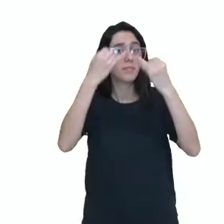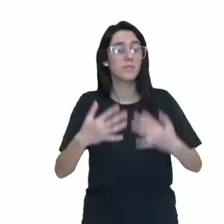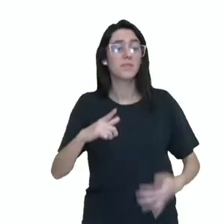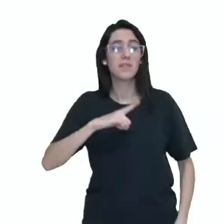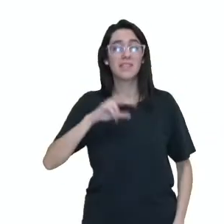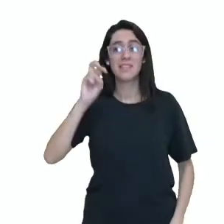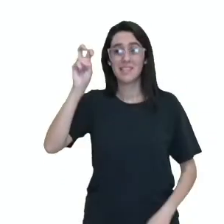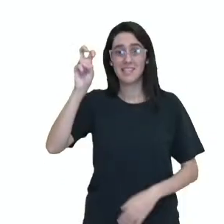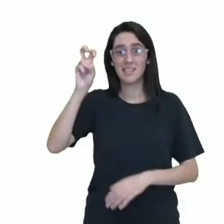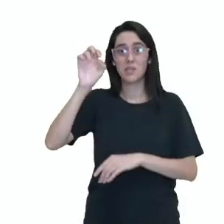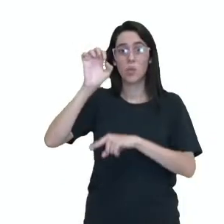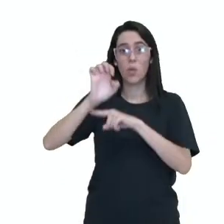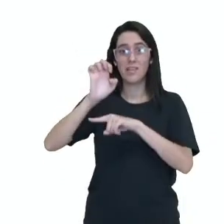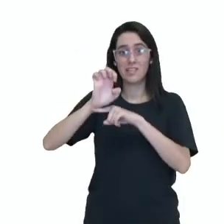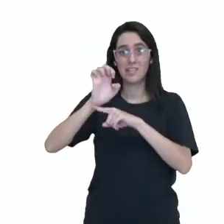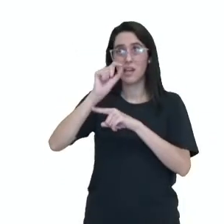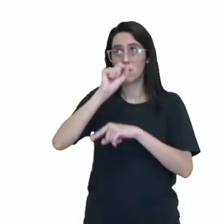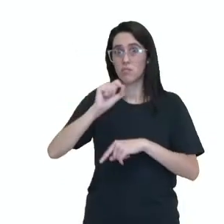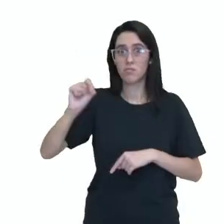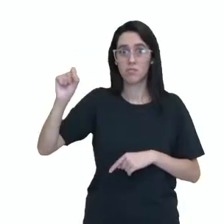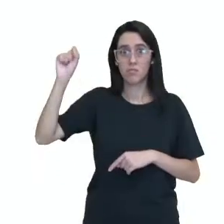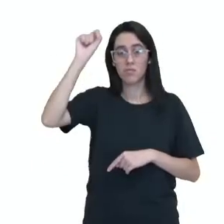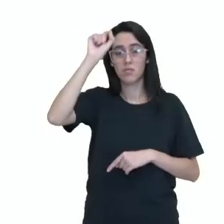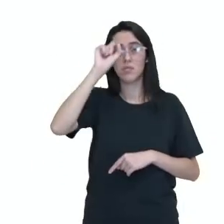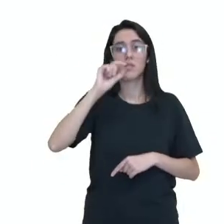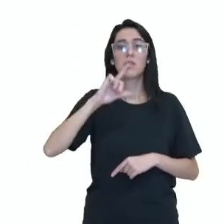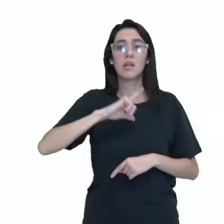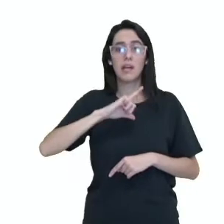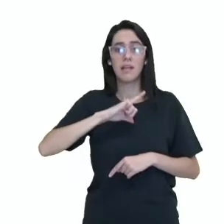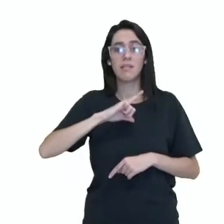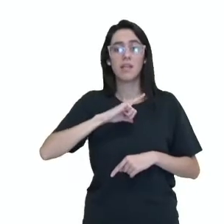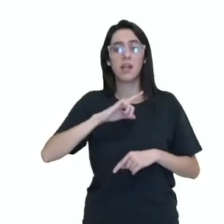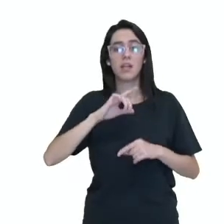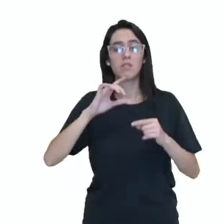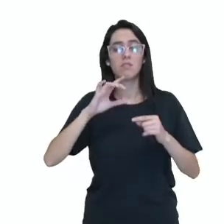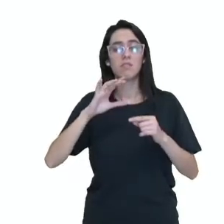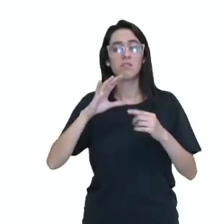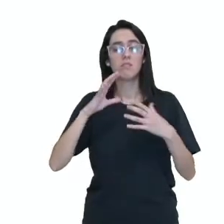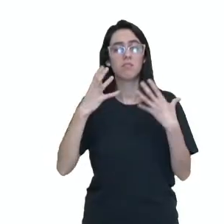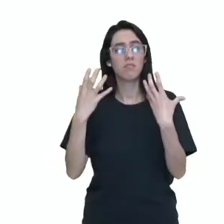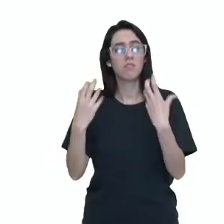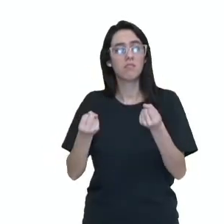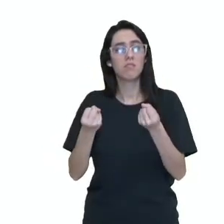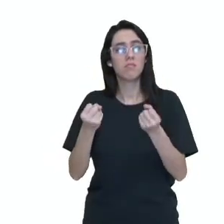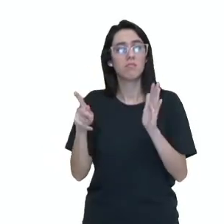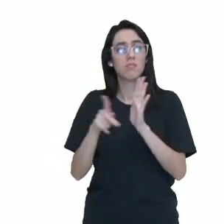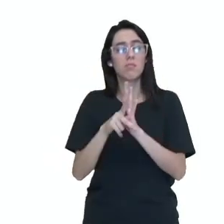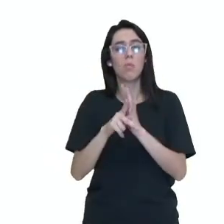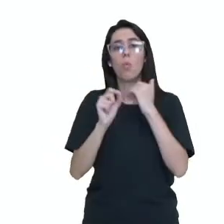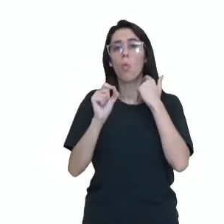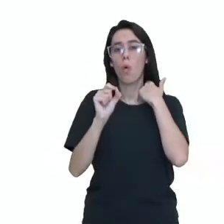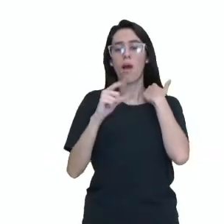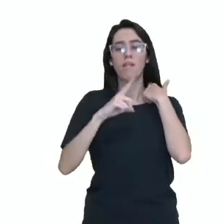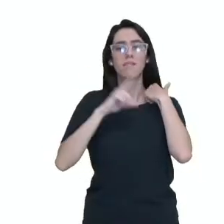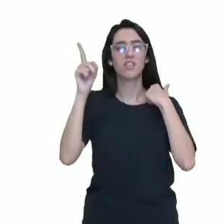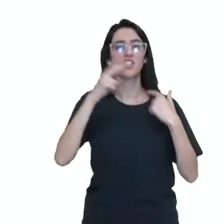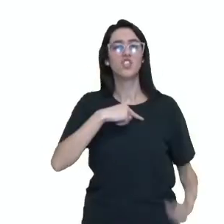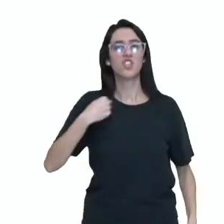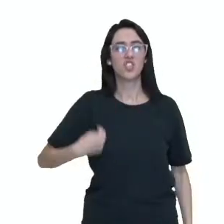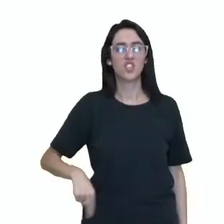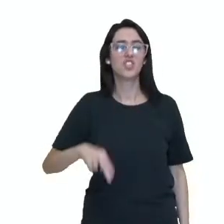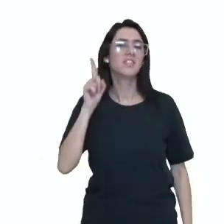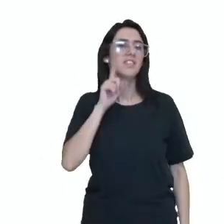estados que possuem assento permanente e poder de veto dentro do Conselho de Segurança da ONU, que são China, Estados